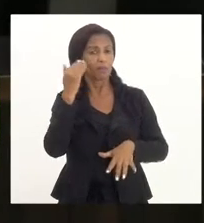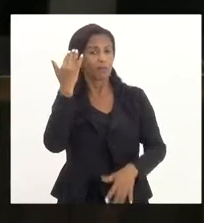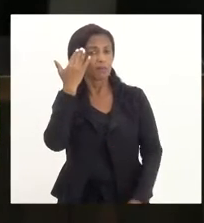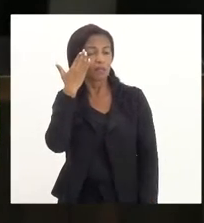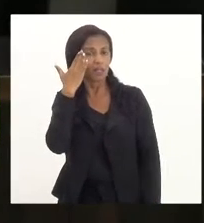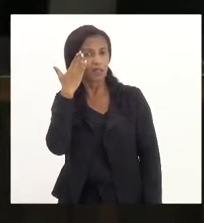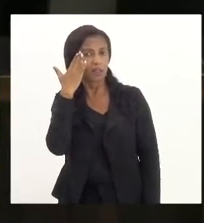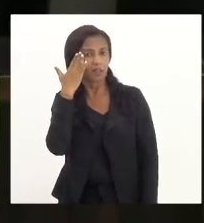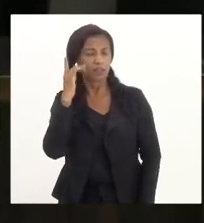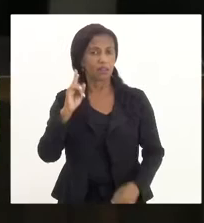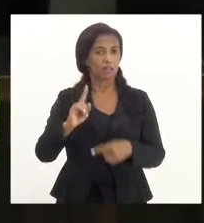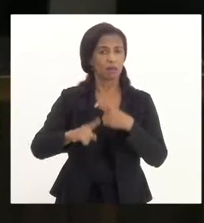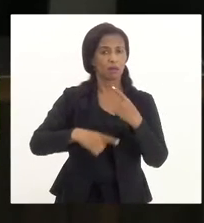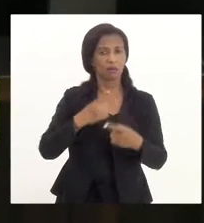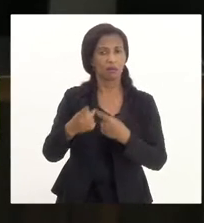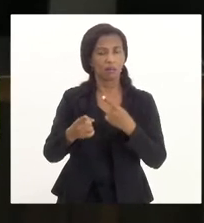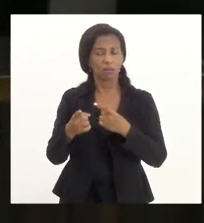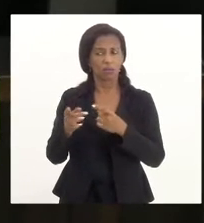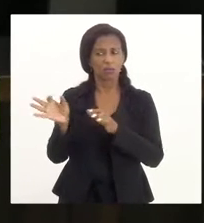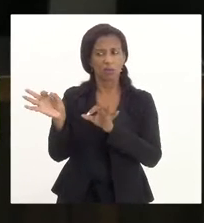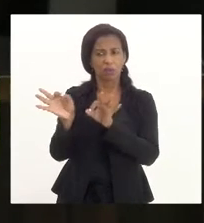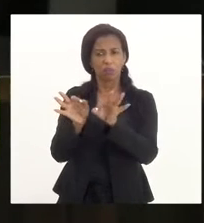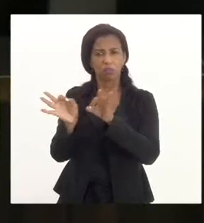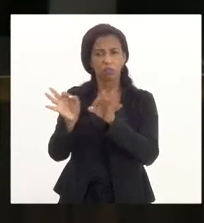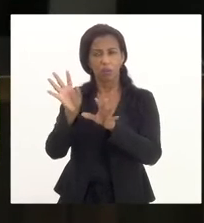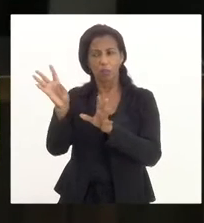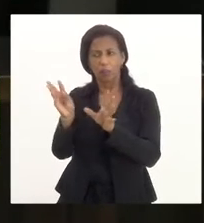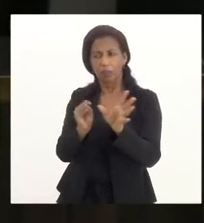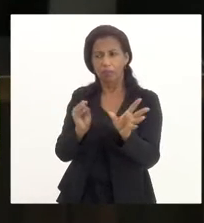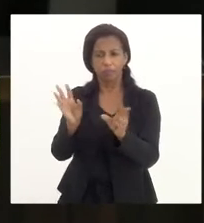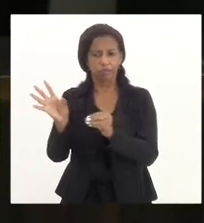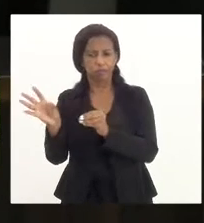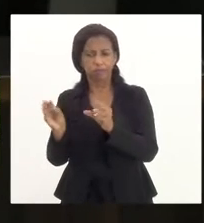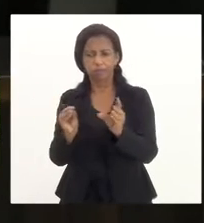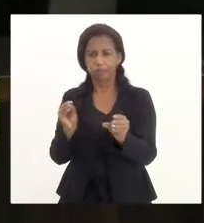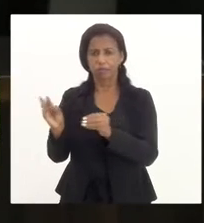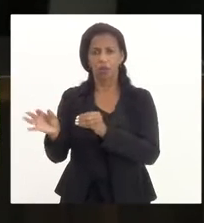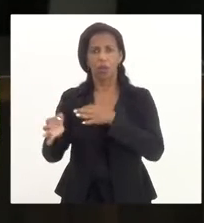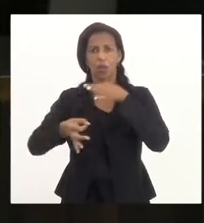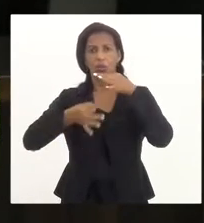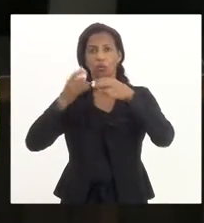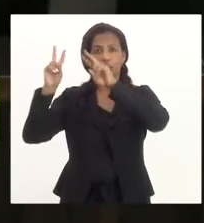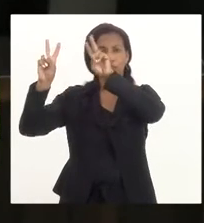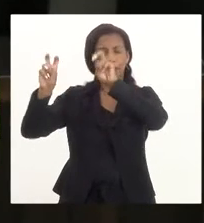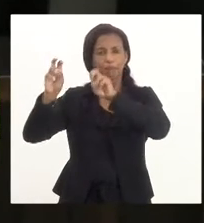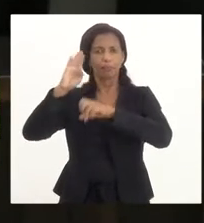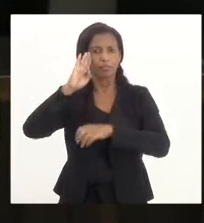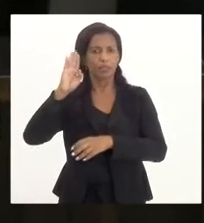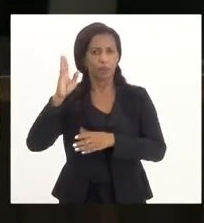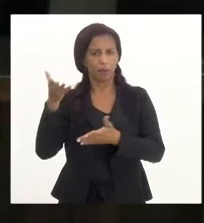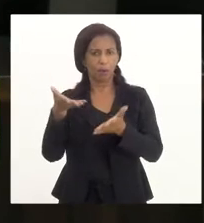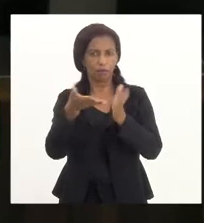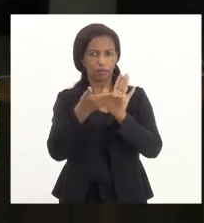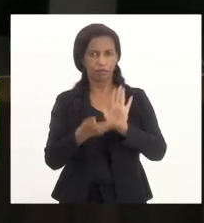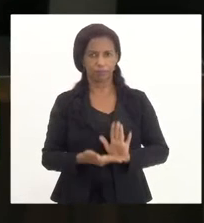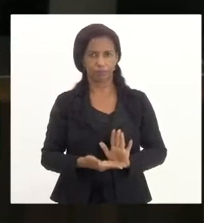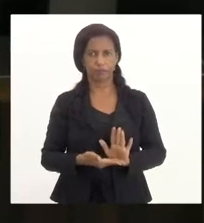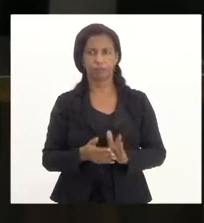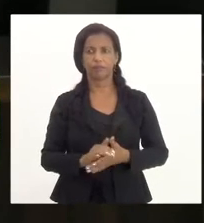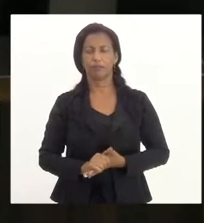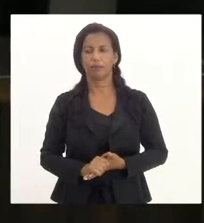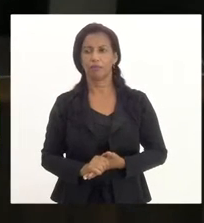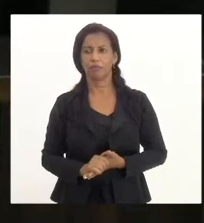e depois fazer uma síntese das questões centrais que foram aqui colocadas